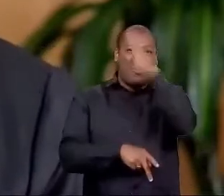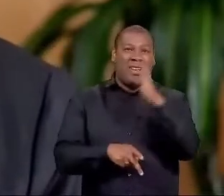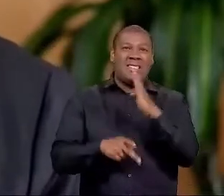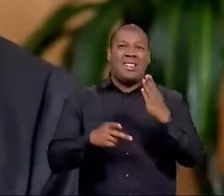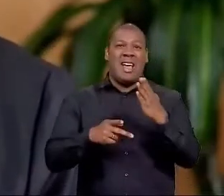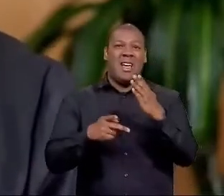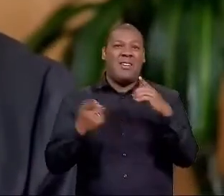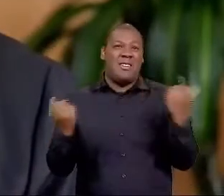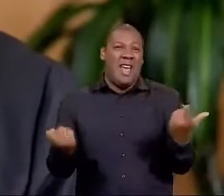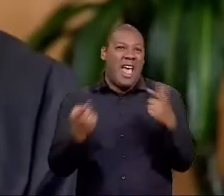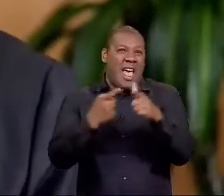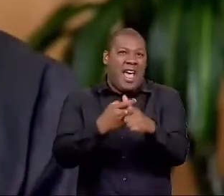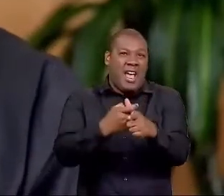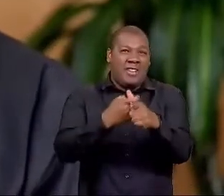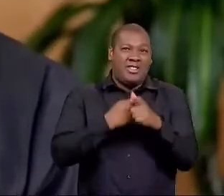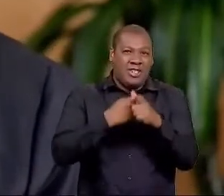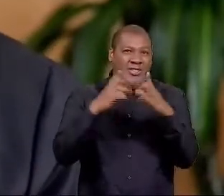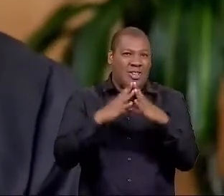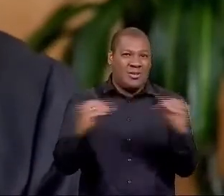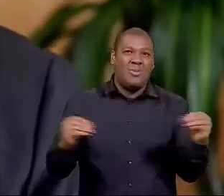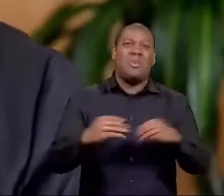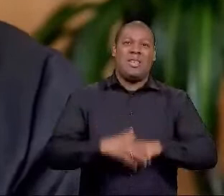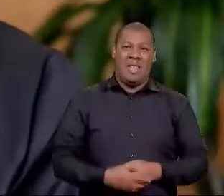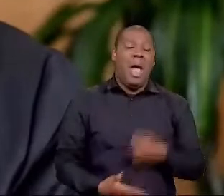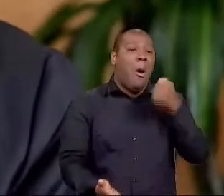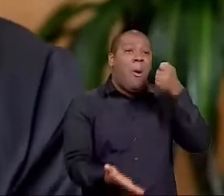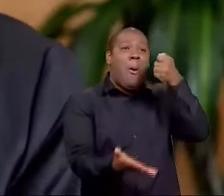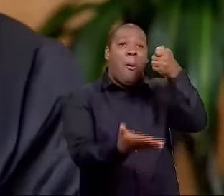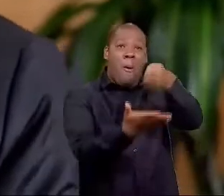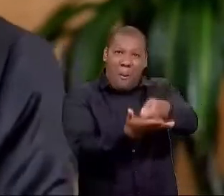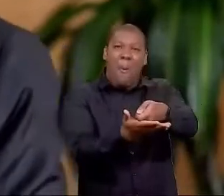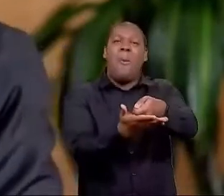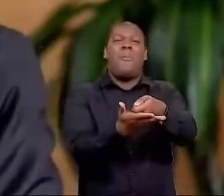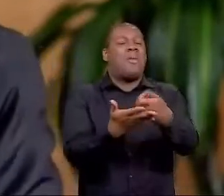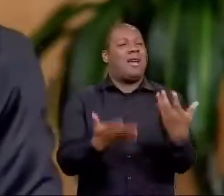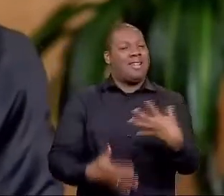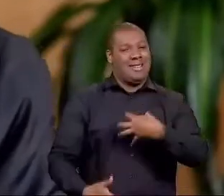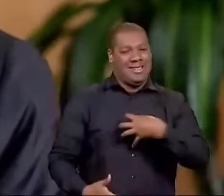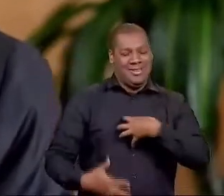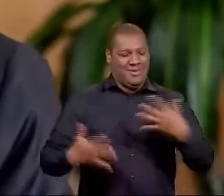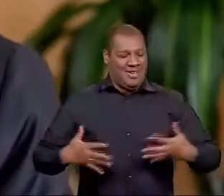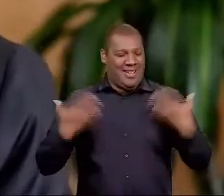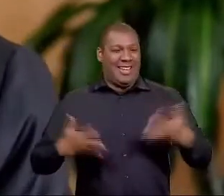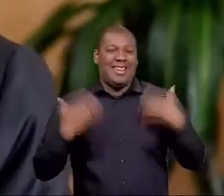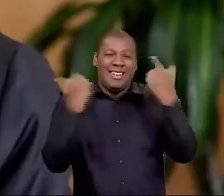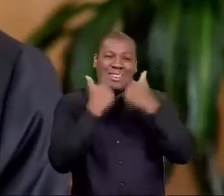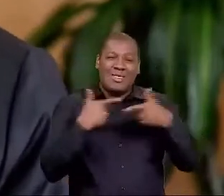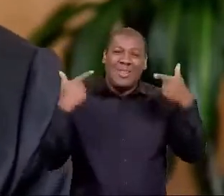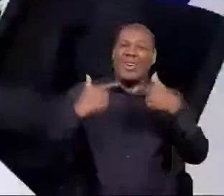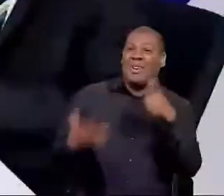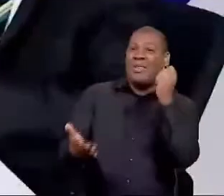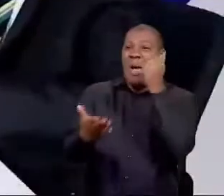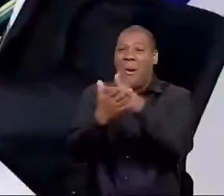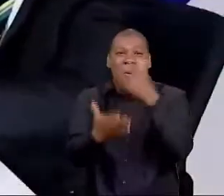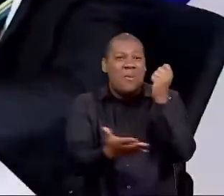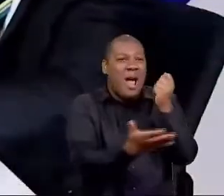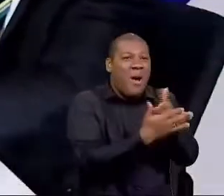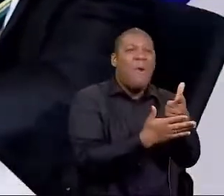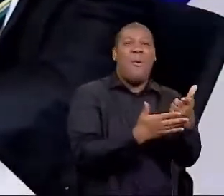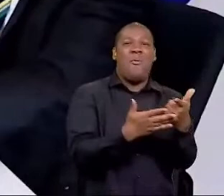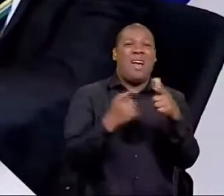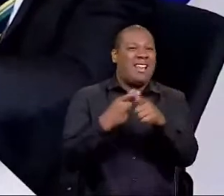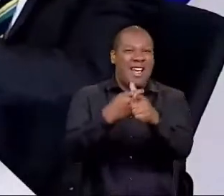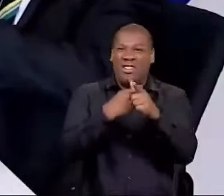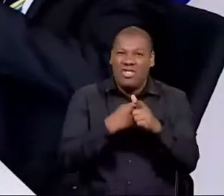consumo livremente, alegre, sorrindo, podendo comprar aquela coisinha que eles foram comprar. Uma outra coisa que foi dessa